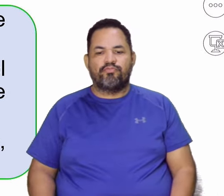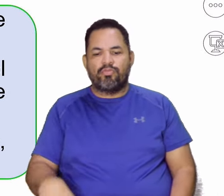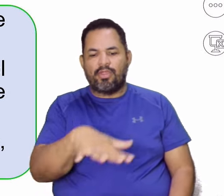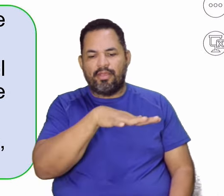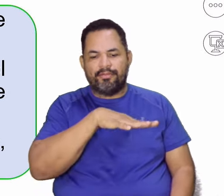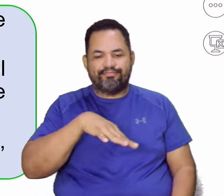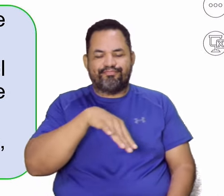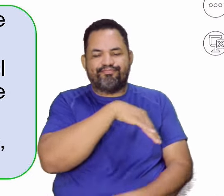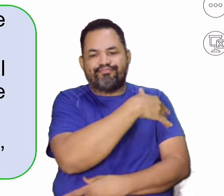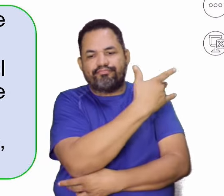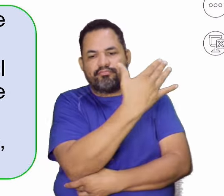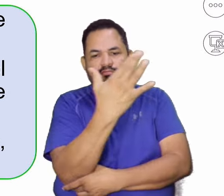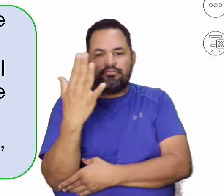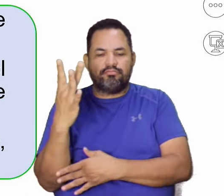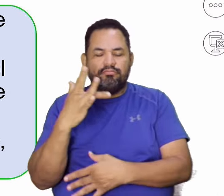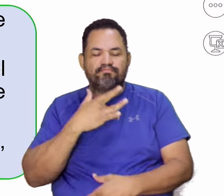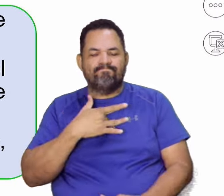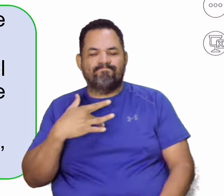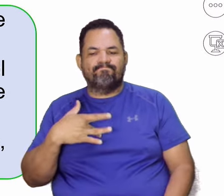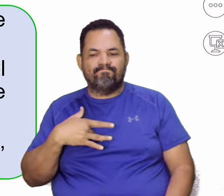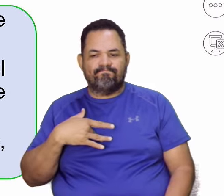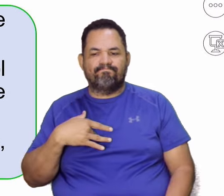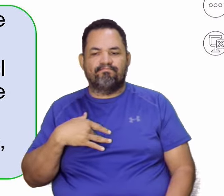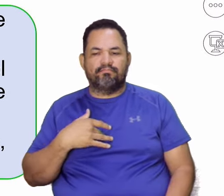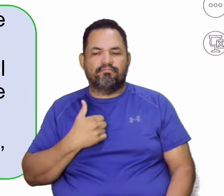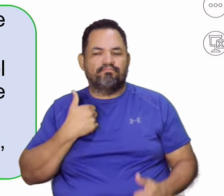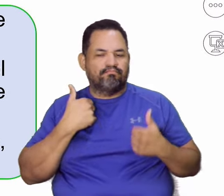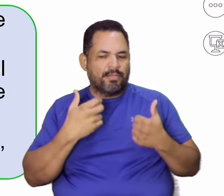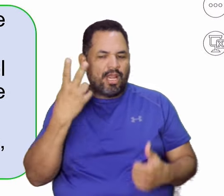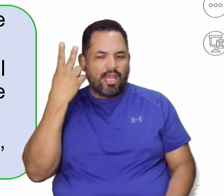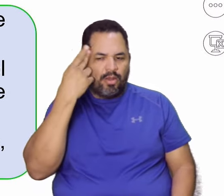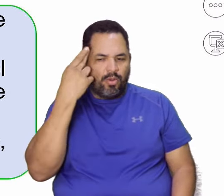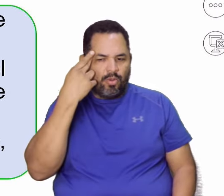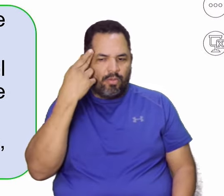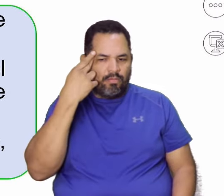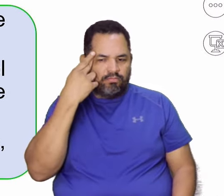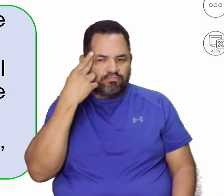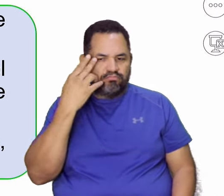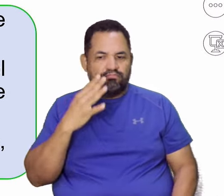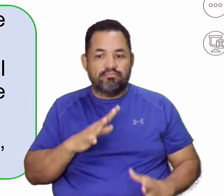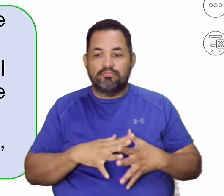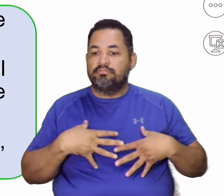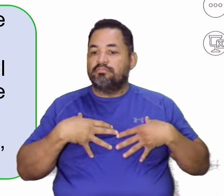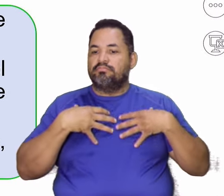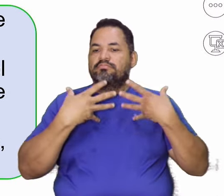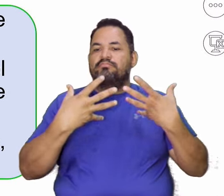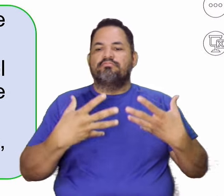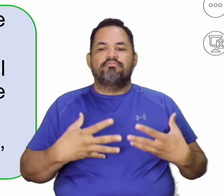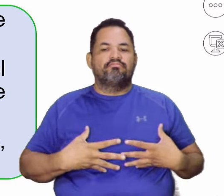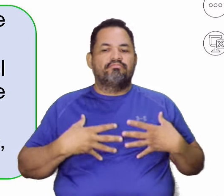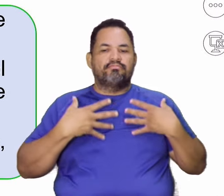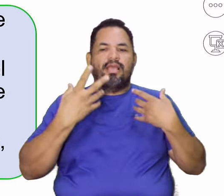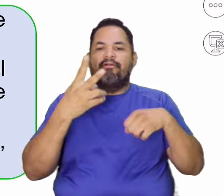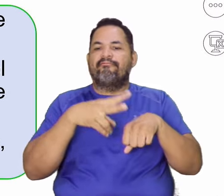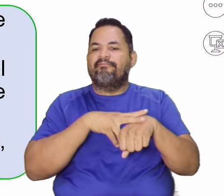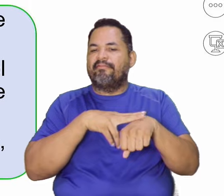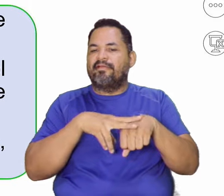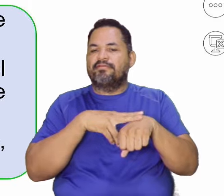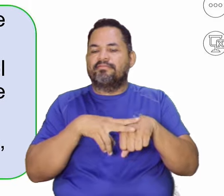ambiente saudável esse meio ambiente aí rico natural Verdejante certo